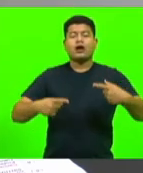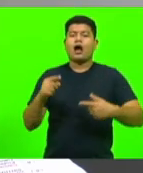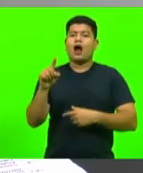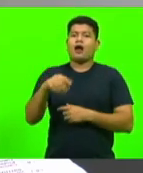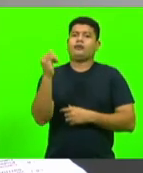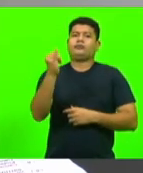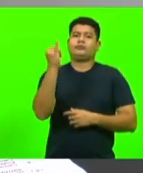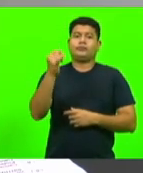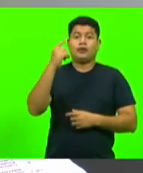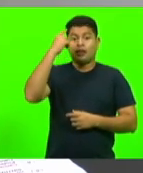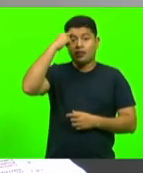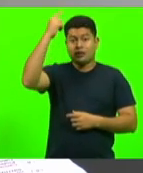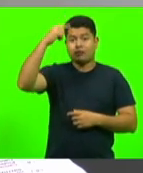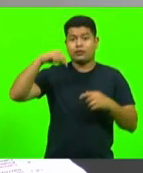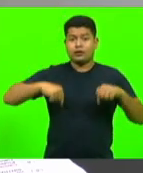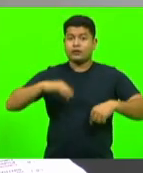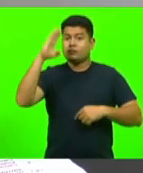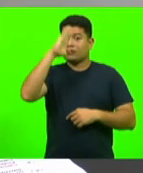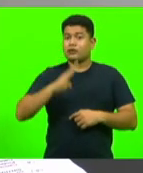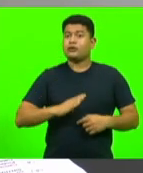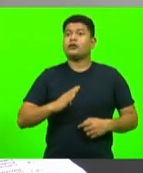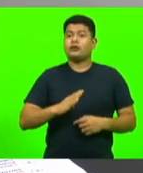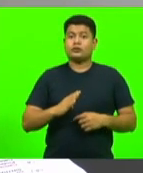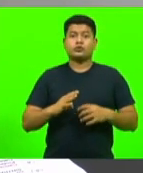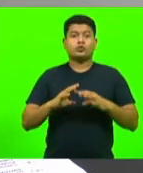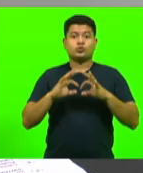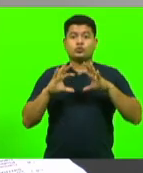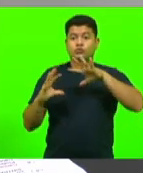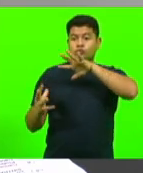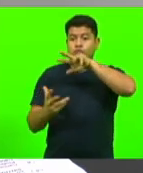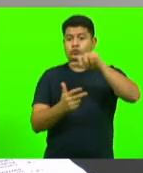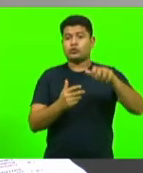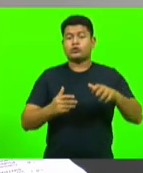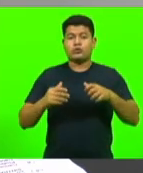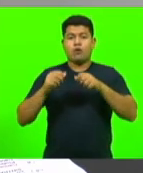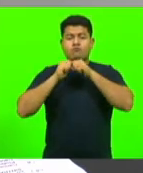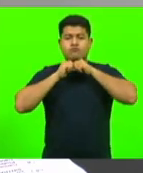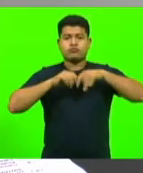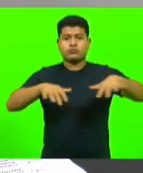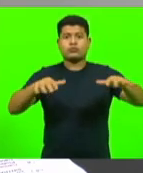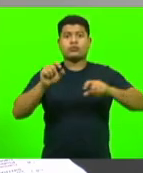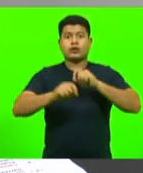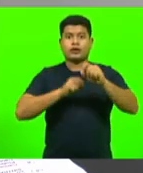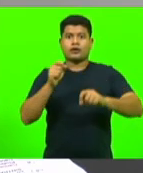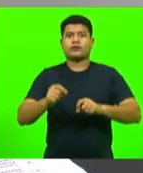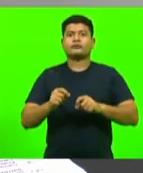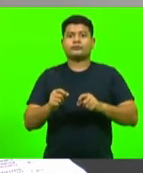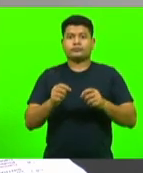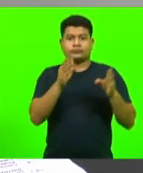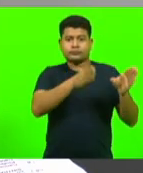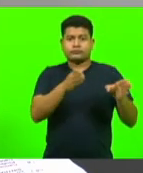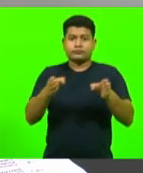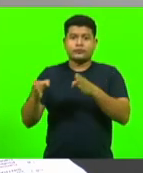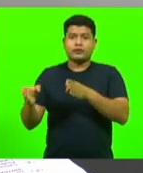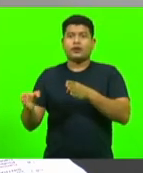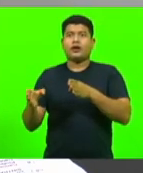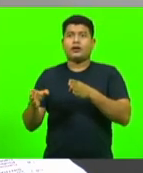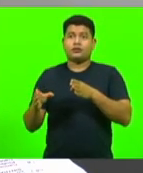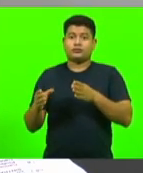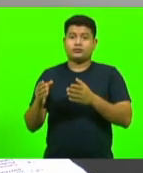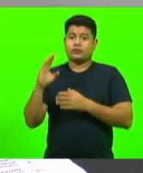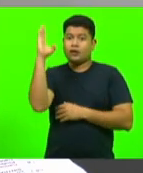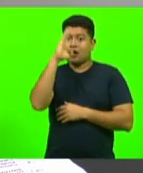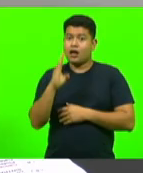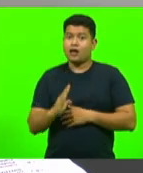que o Brasil ficou conhecido mundialmente pelo seu plano nacional de imunização foram os comissionados da